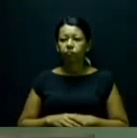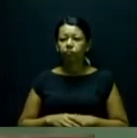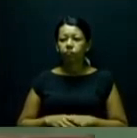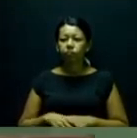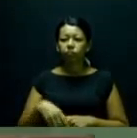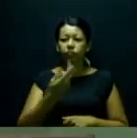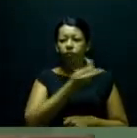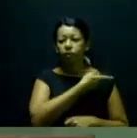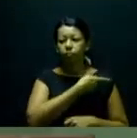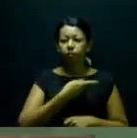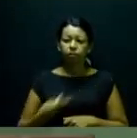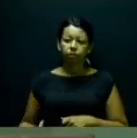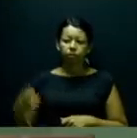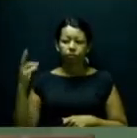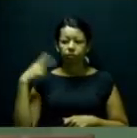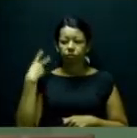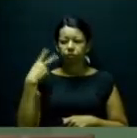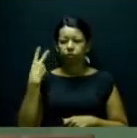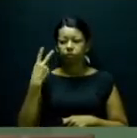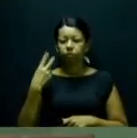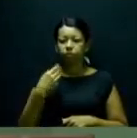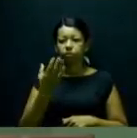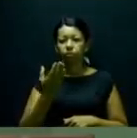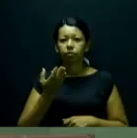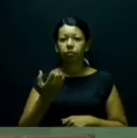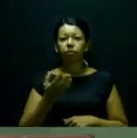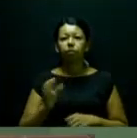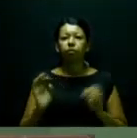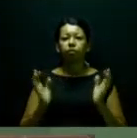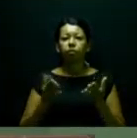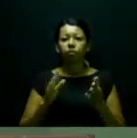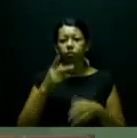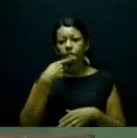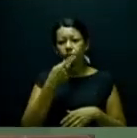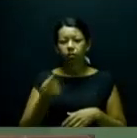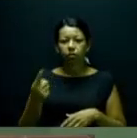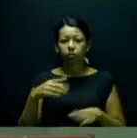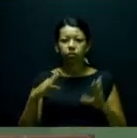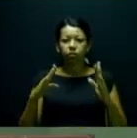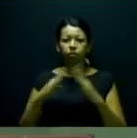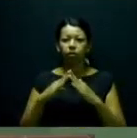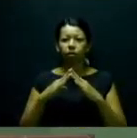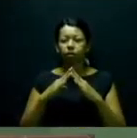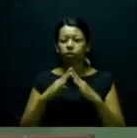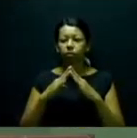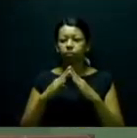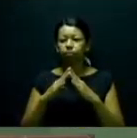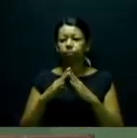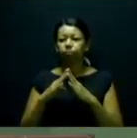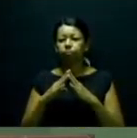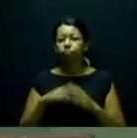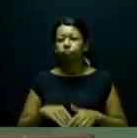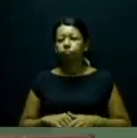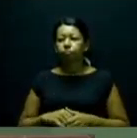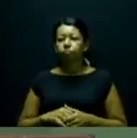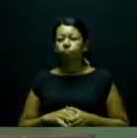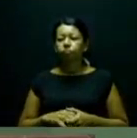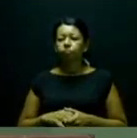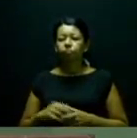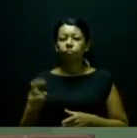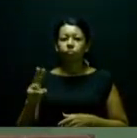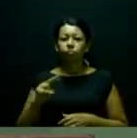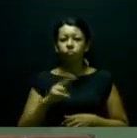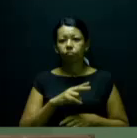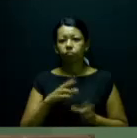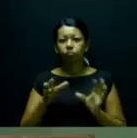Senhor presidente, senhores vereadores, quero mais uma vez deixar registrado nesta casa e nunca